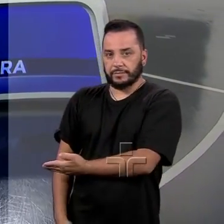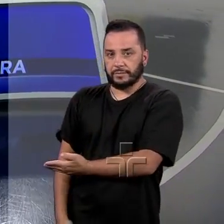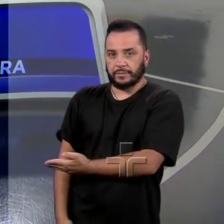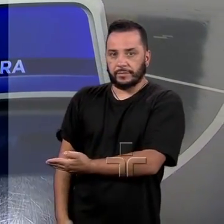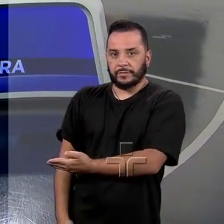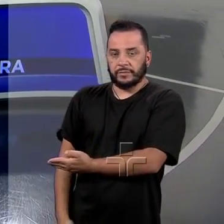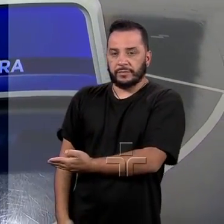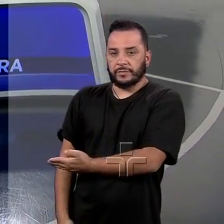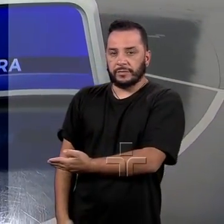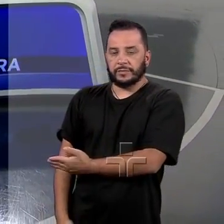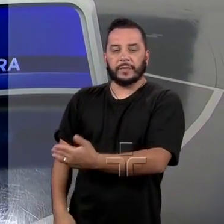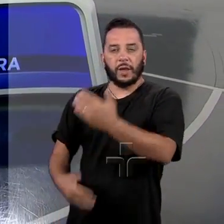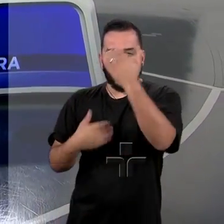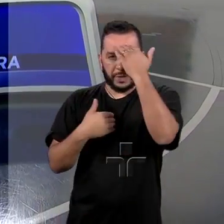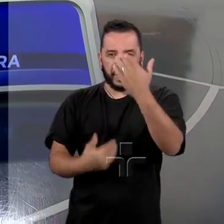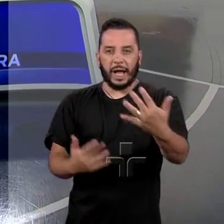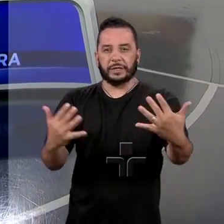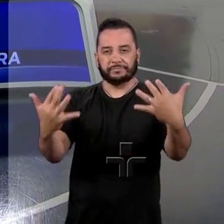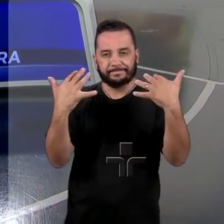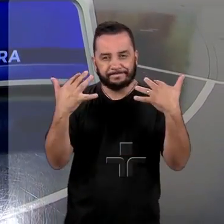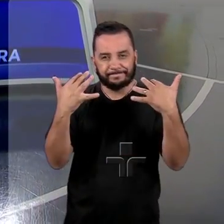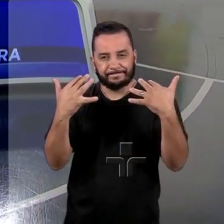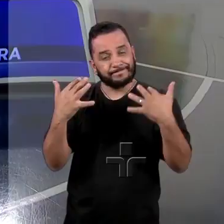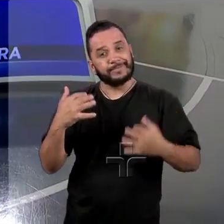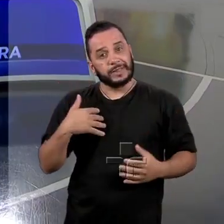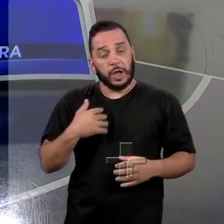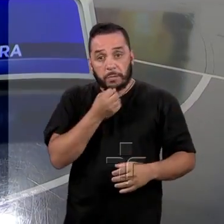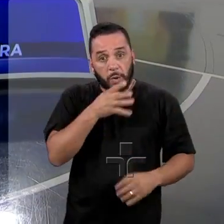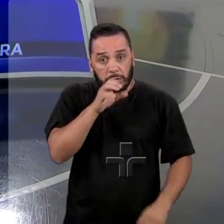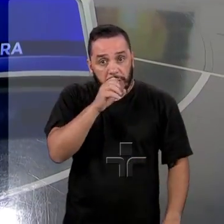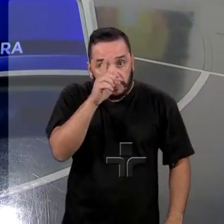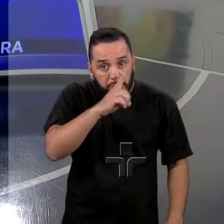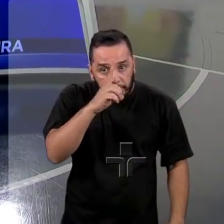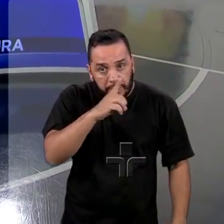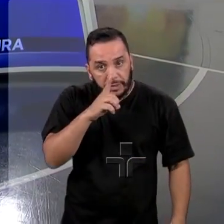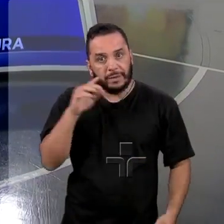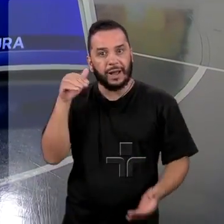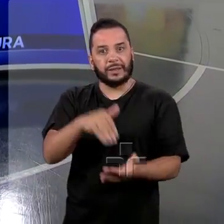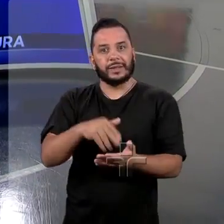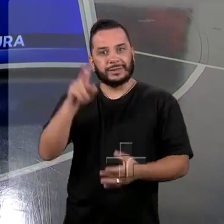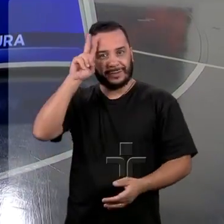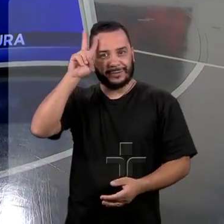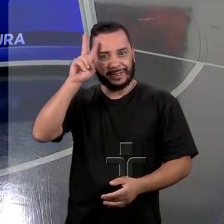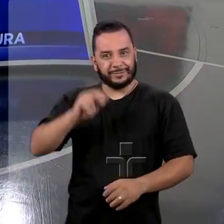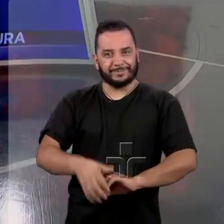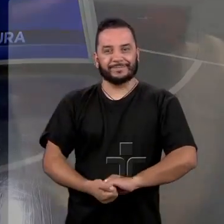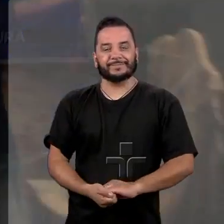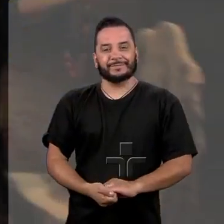youtube.com/jornalismo TV Cultura. Muito obrigada pela sua companhia e um ótimo fim de semana para você. Até segunda.